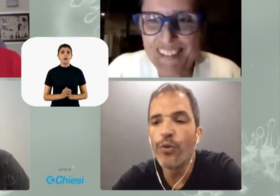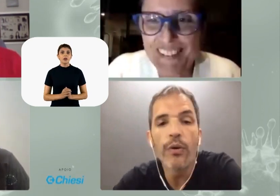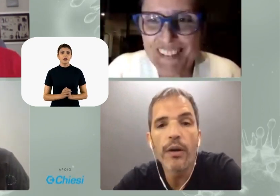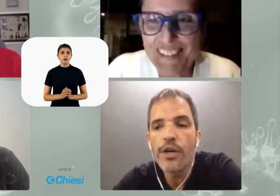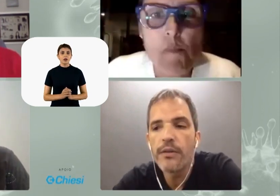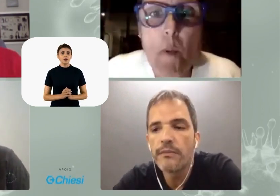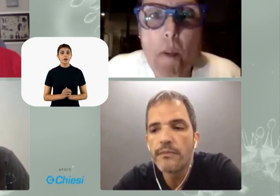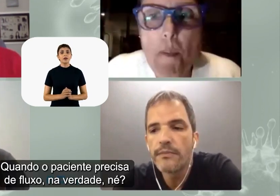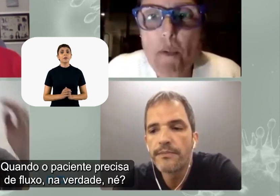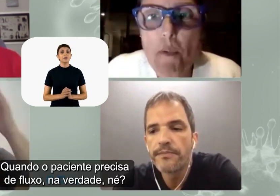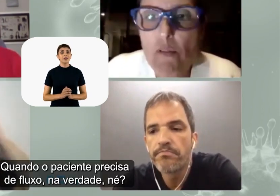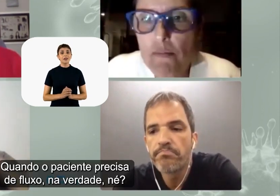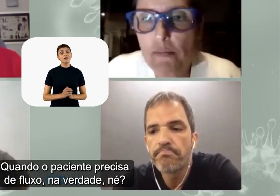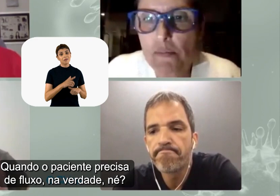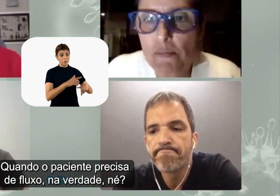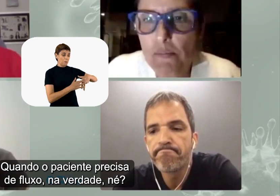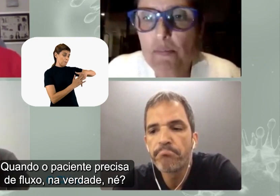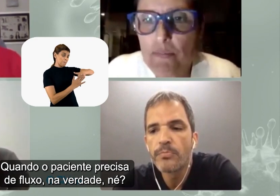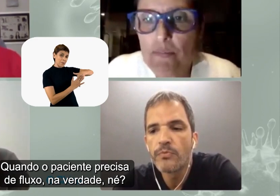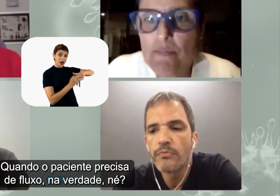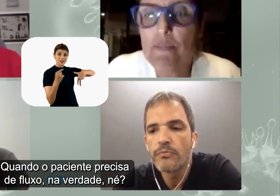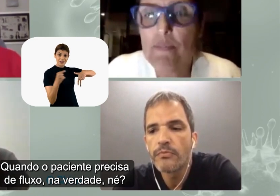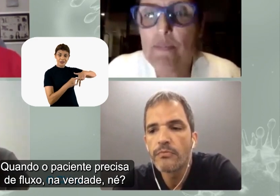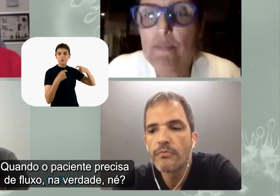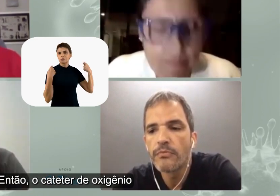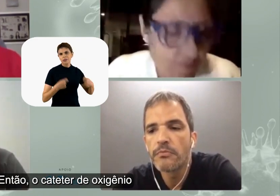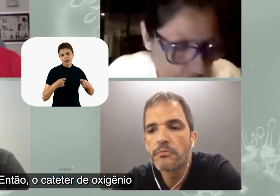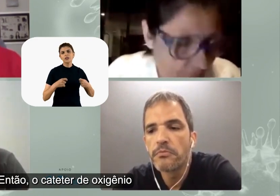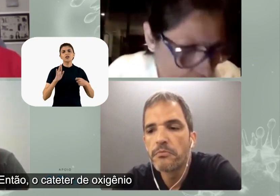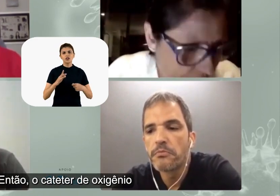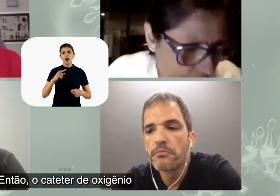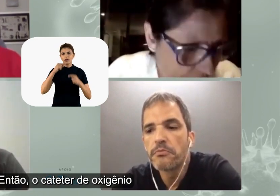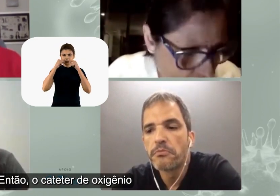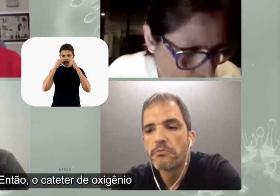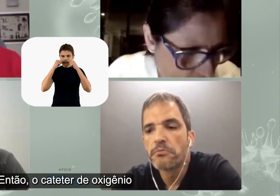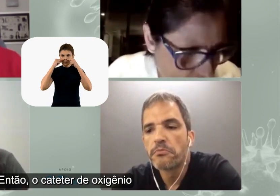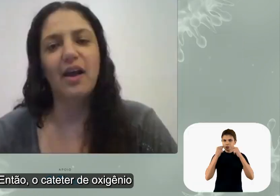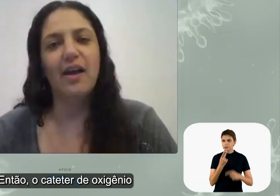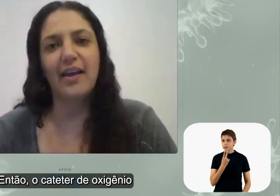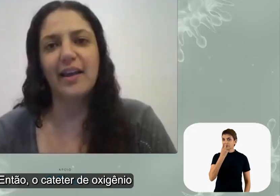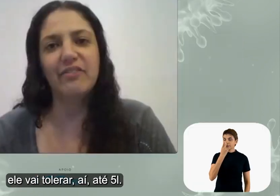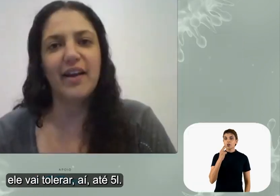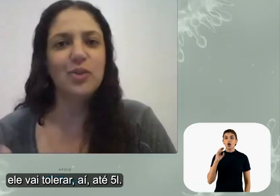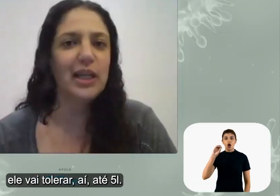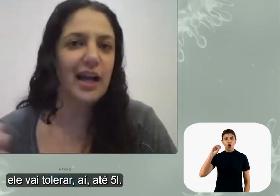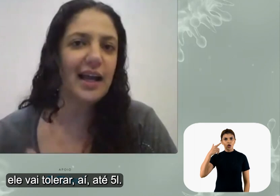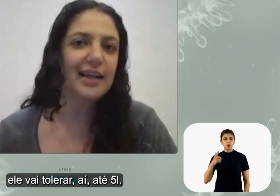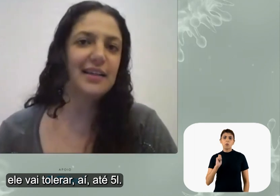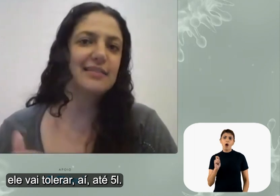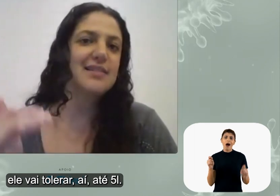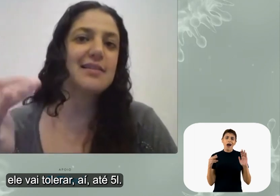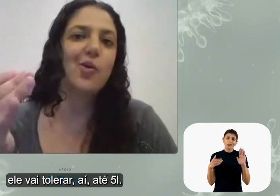É, na verdade, o paciente precisa de fluxo, na verdade, né? Então, o catéter de oxigênio, ele vai